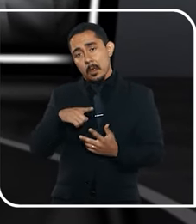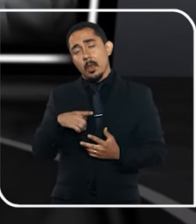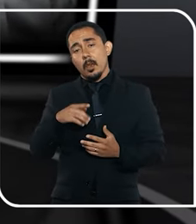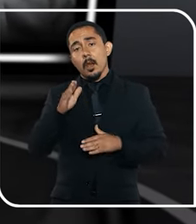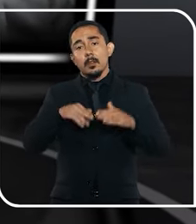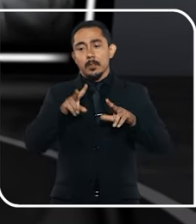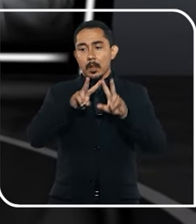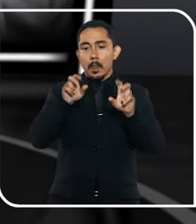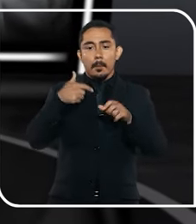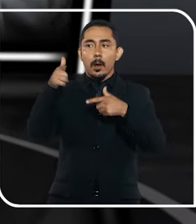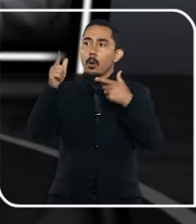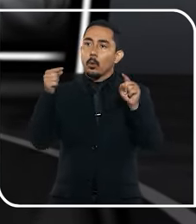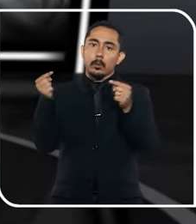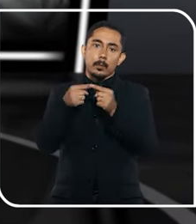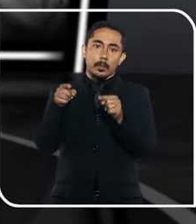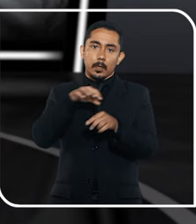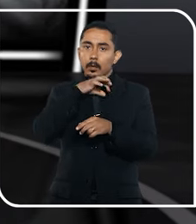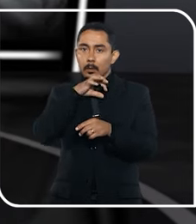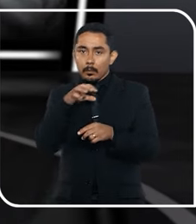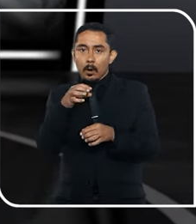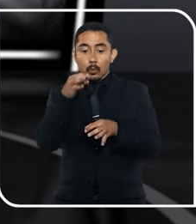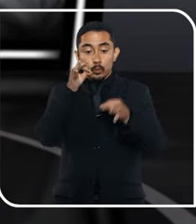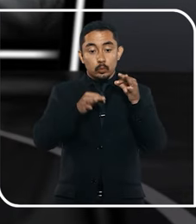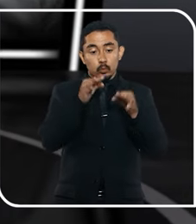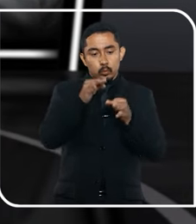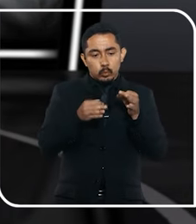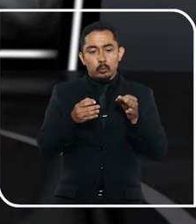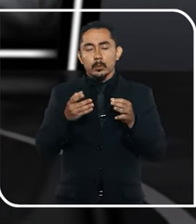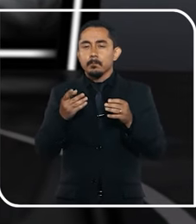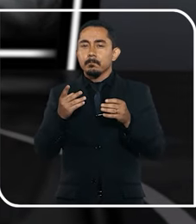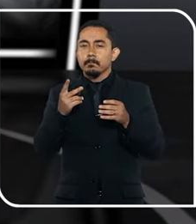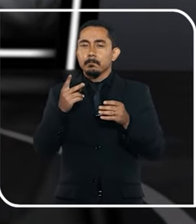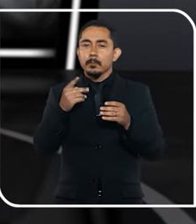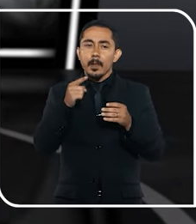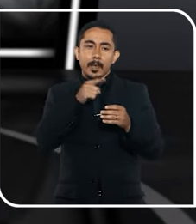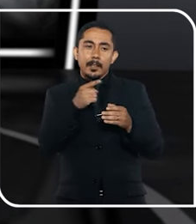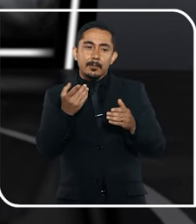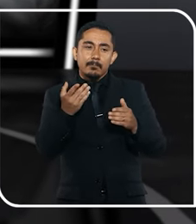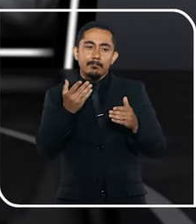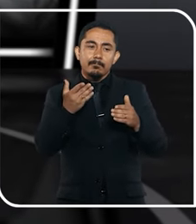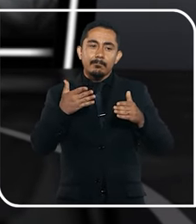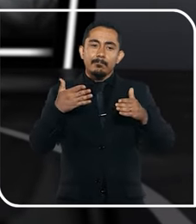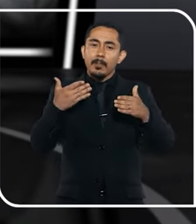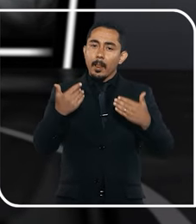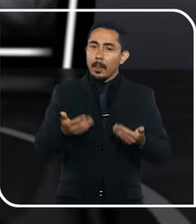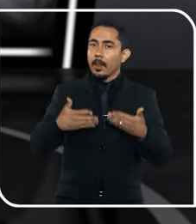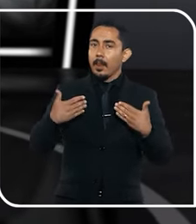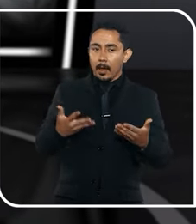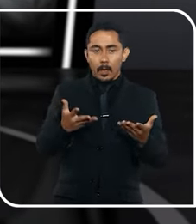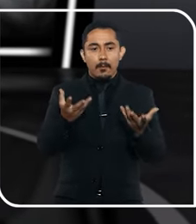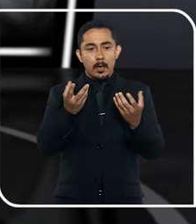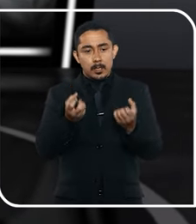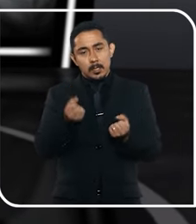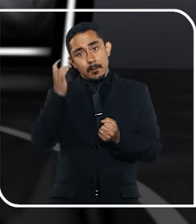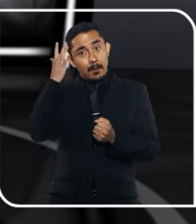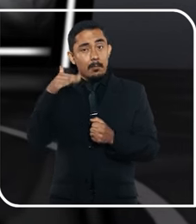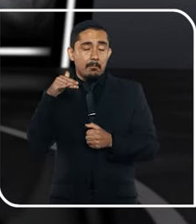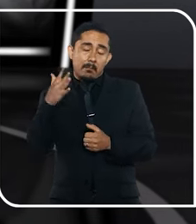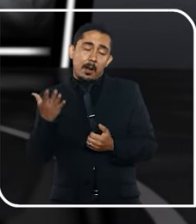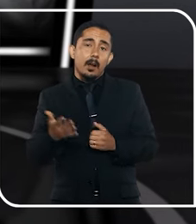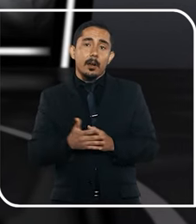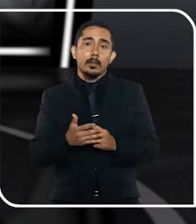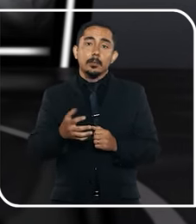questões envolvendo animal de estimação, os juízes têm sido mais receptivos, né, em